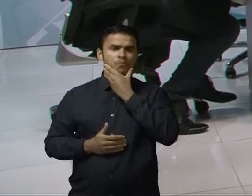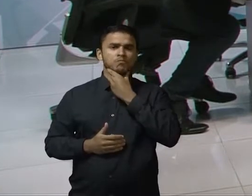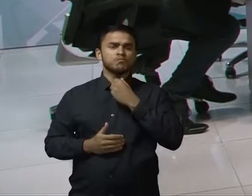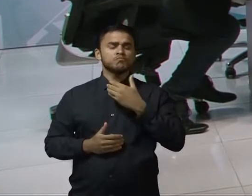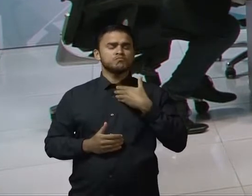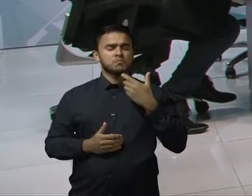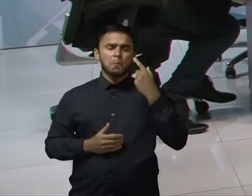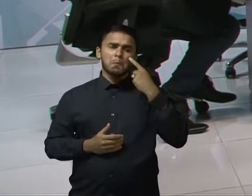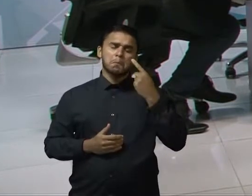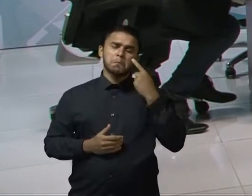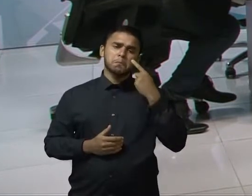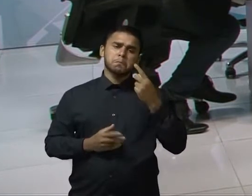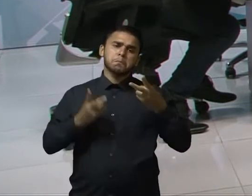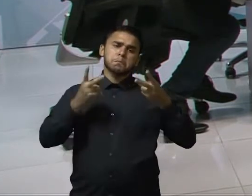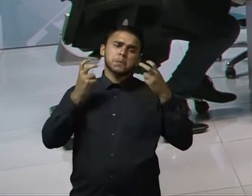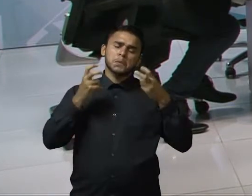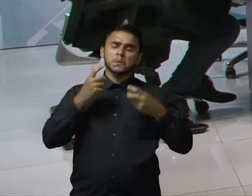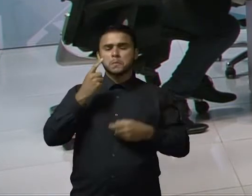né,